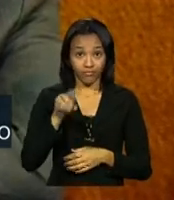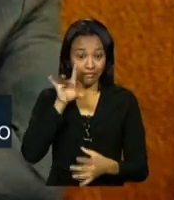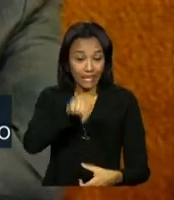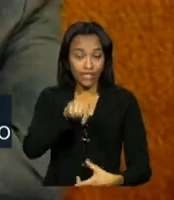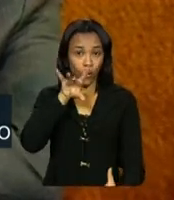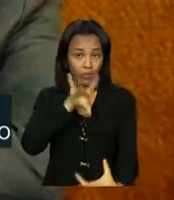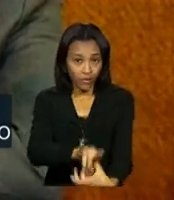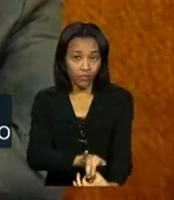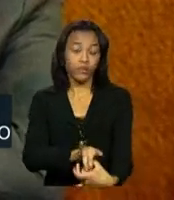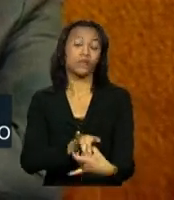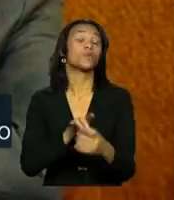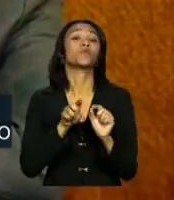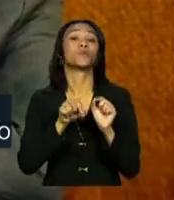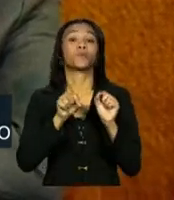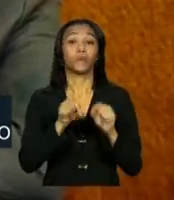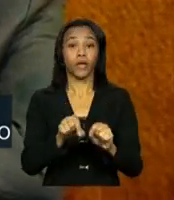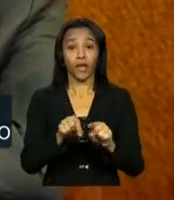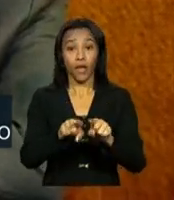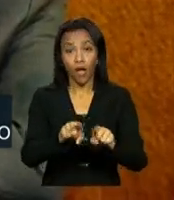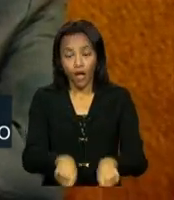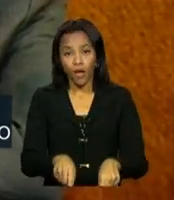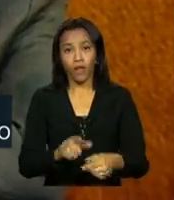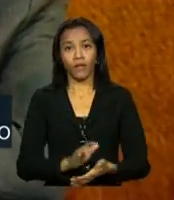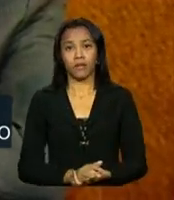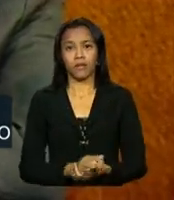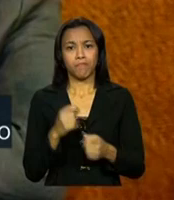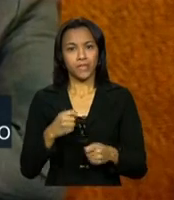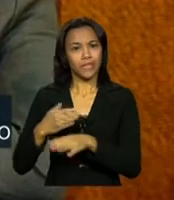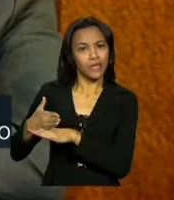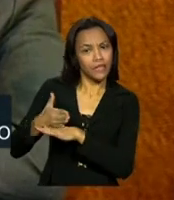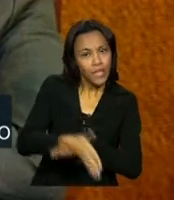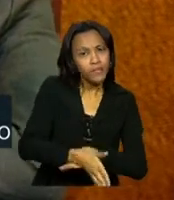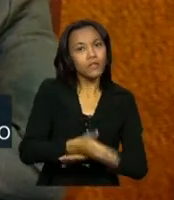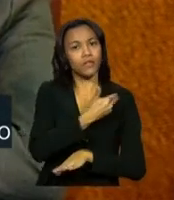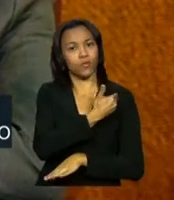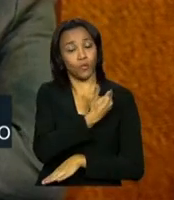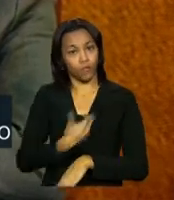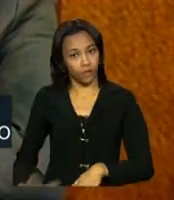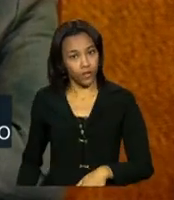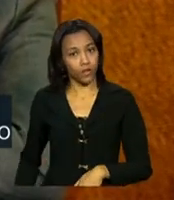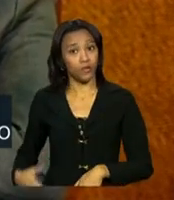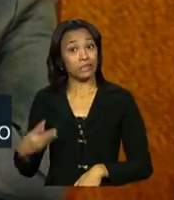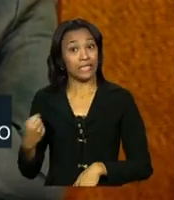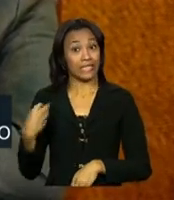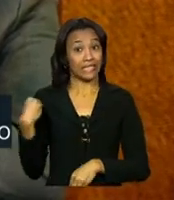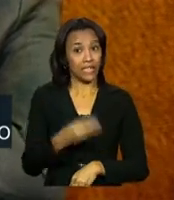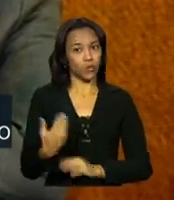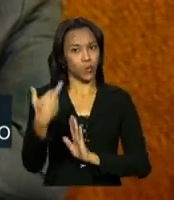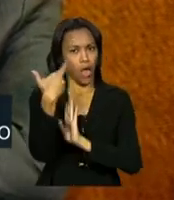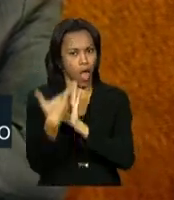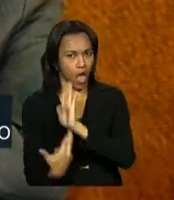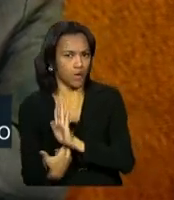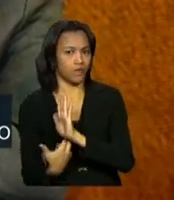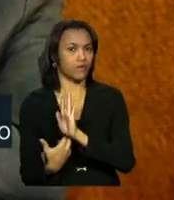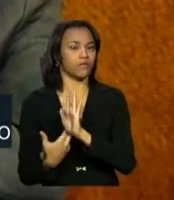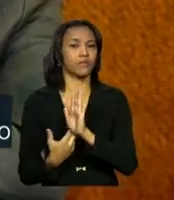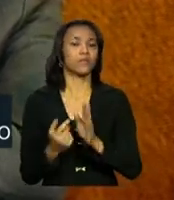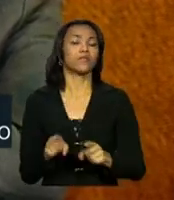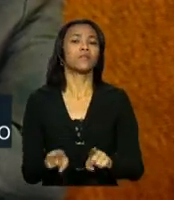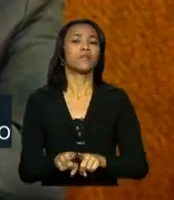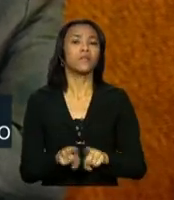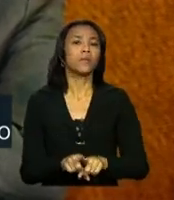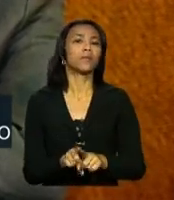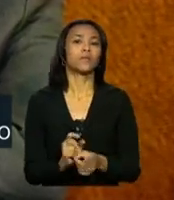crítico sendo requerida a intervenção do estado estabelecendo os Marcos regulatórios com